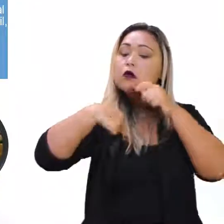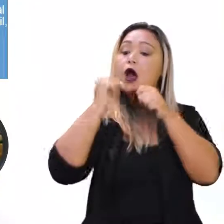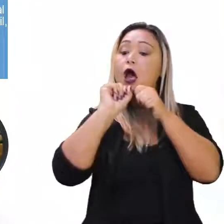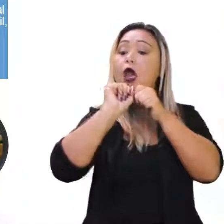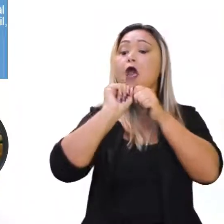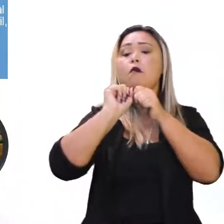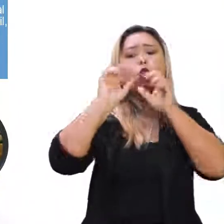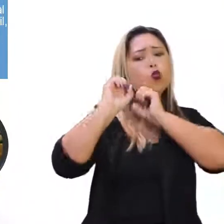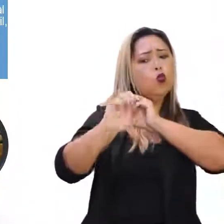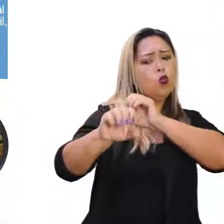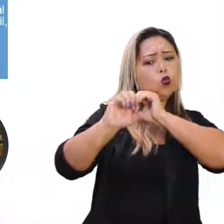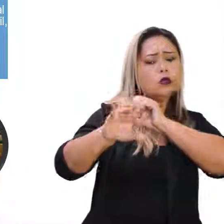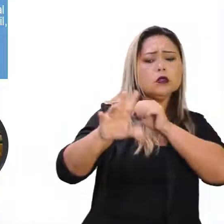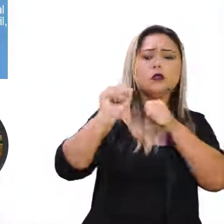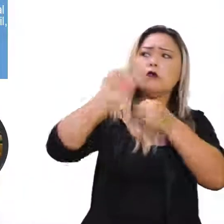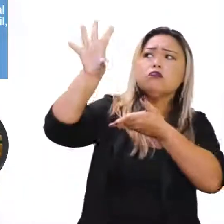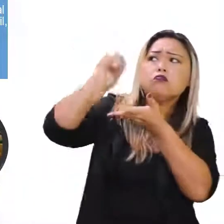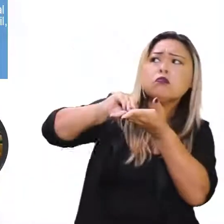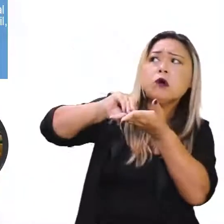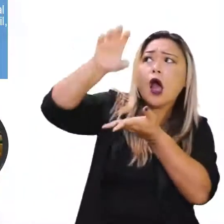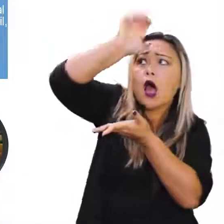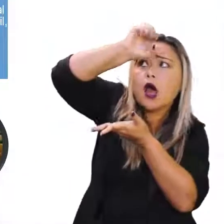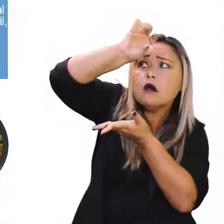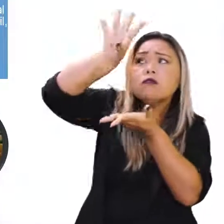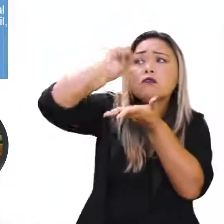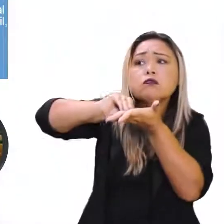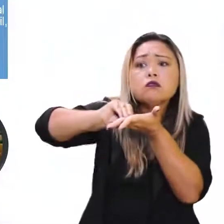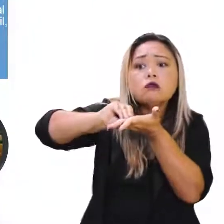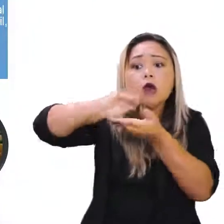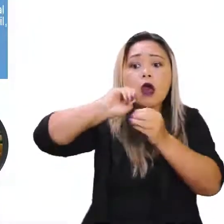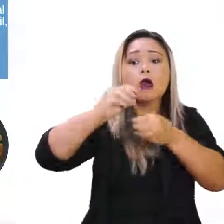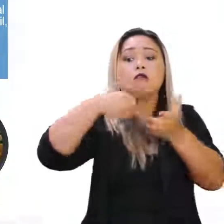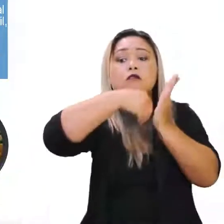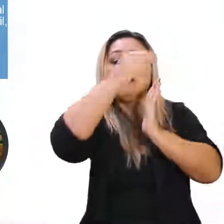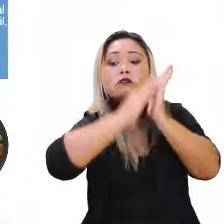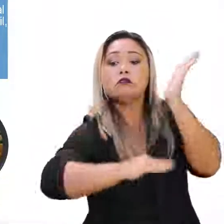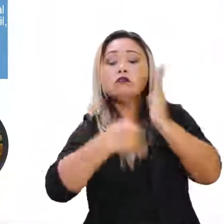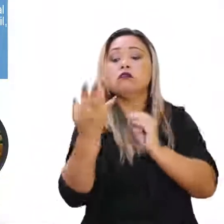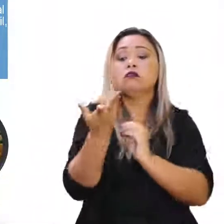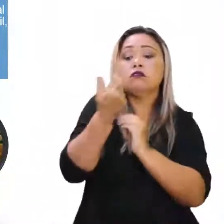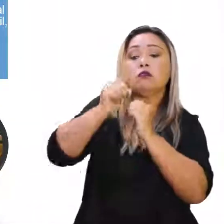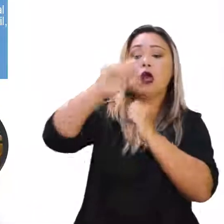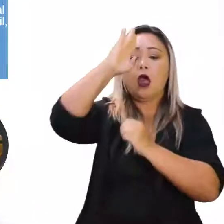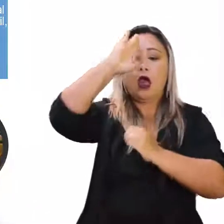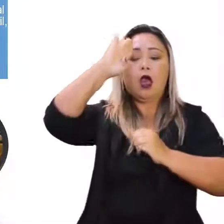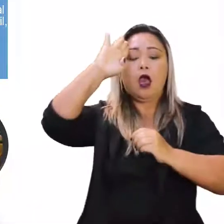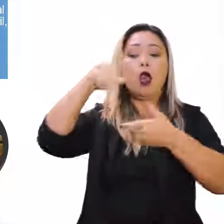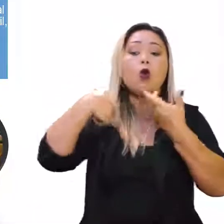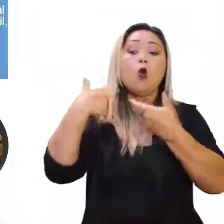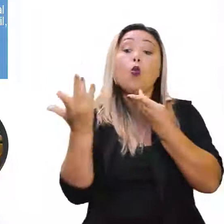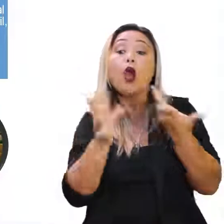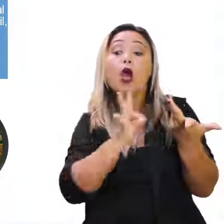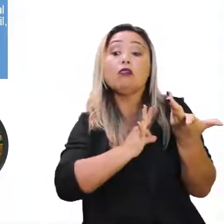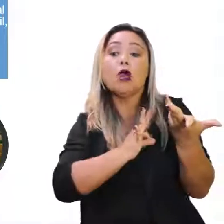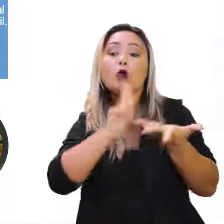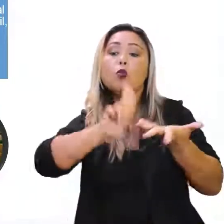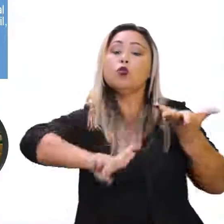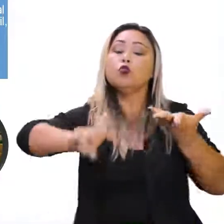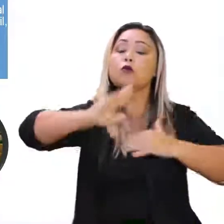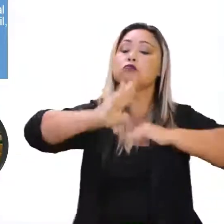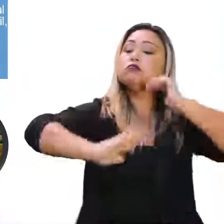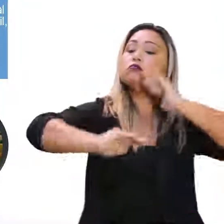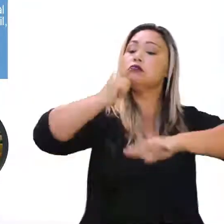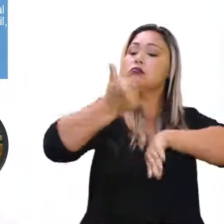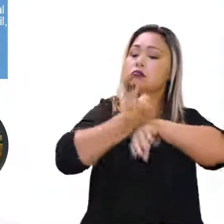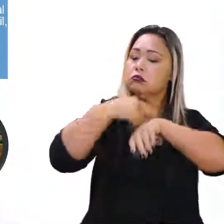ensino acadêmico. Vocês vão conhecer o que é o ensino acadêmico, a arte acadêmica, quais as técnicas utilizadas por esses artistas